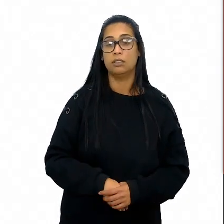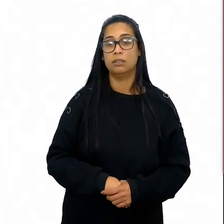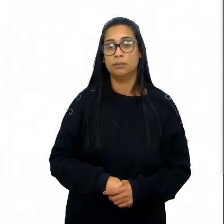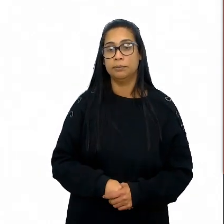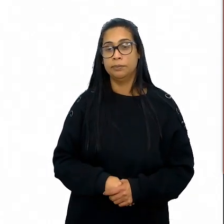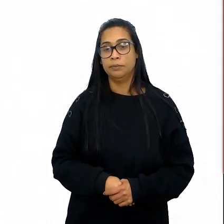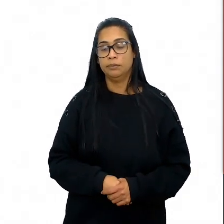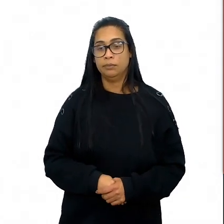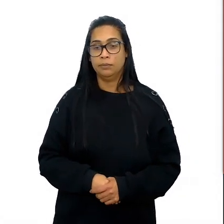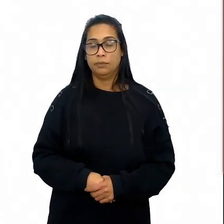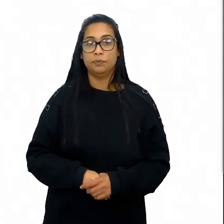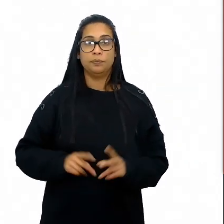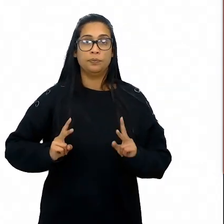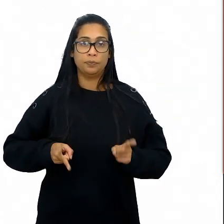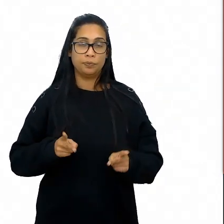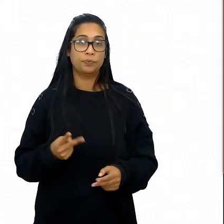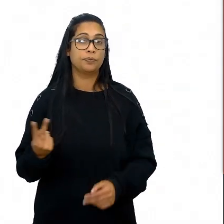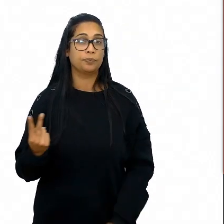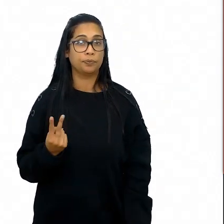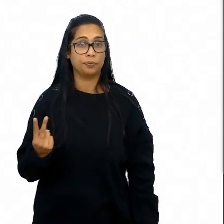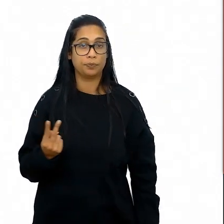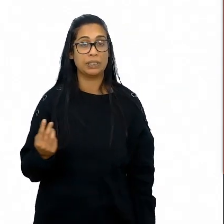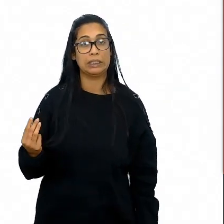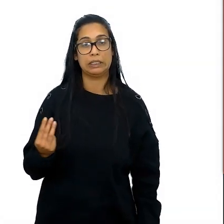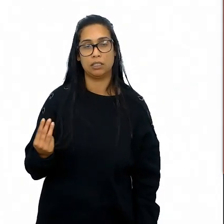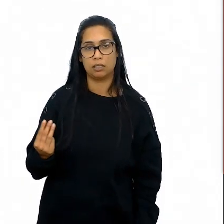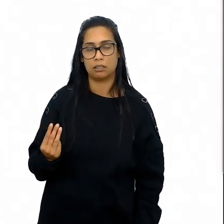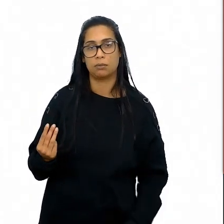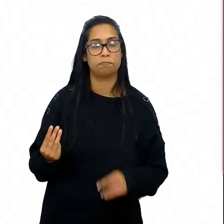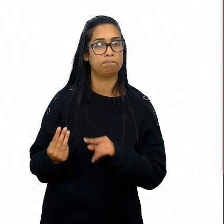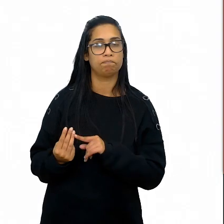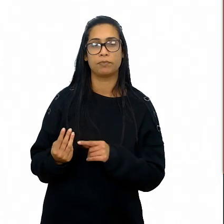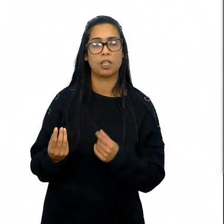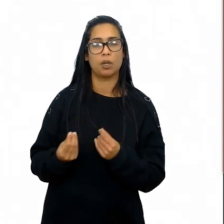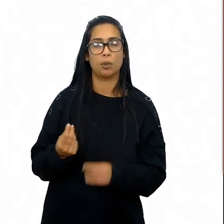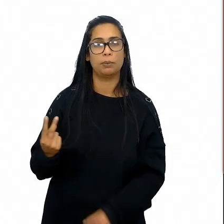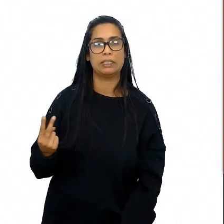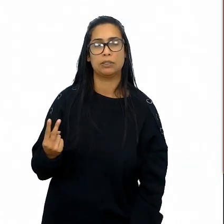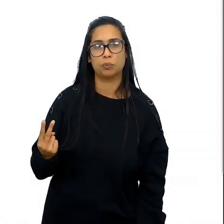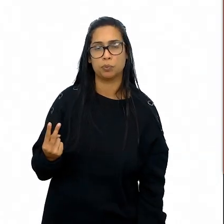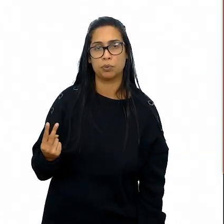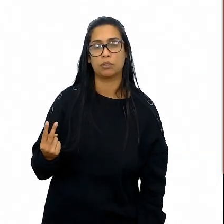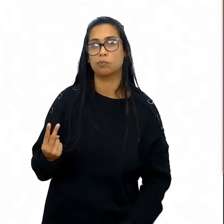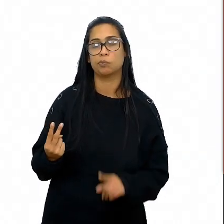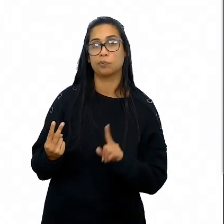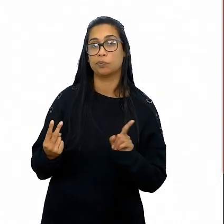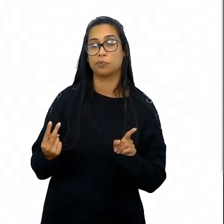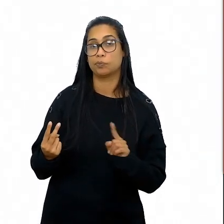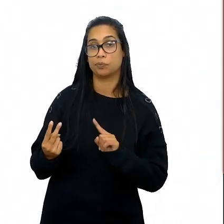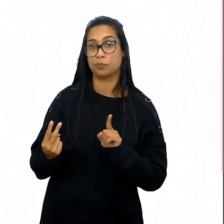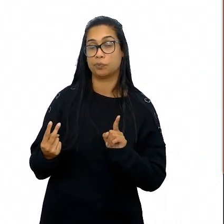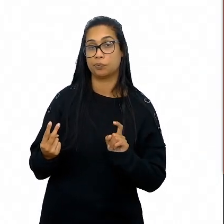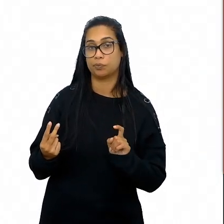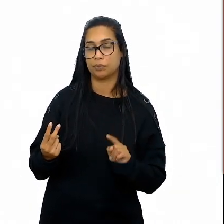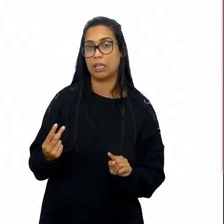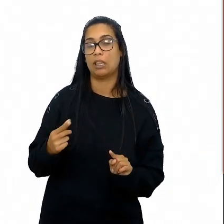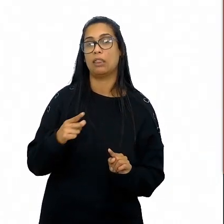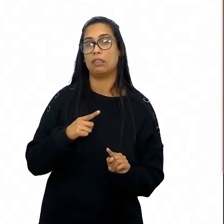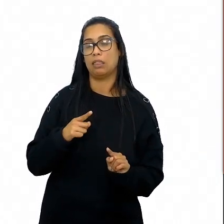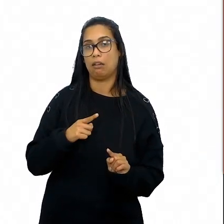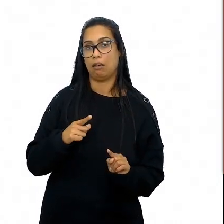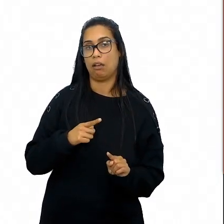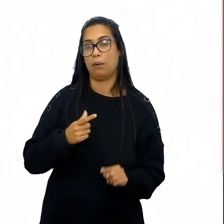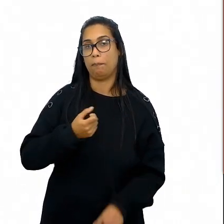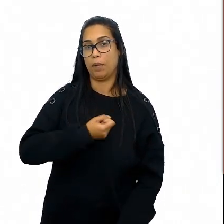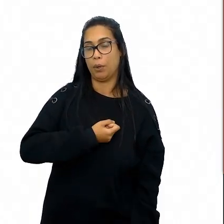é passando agora para 2ª e 3ª série né na segunda série A unidade temática é números